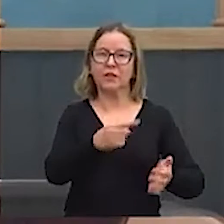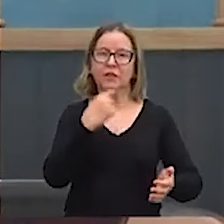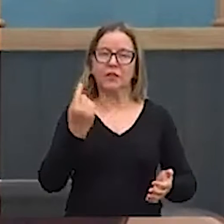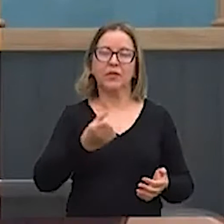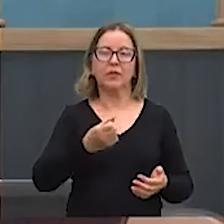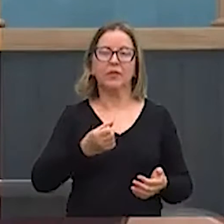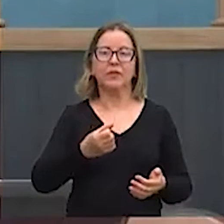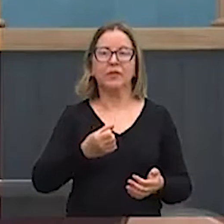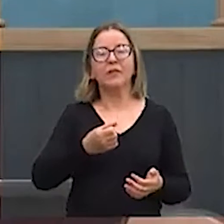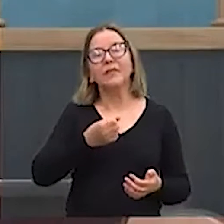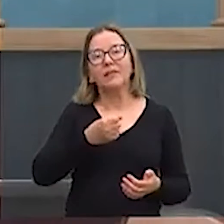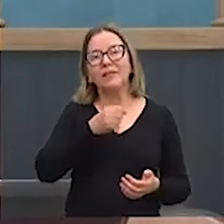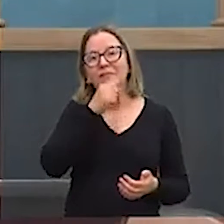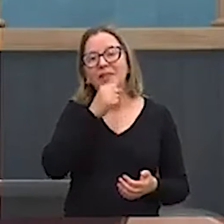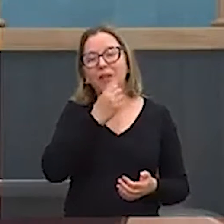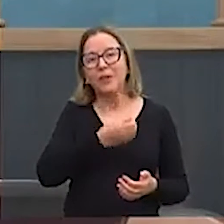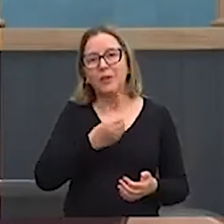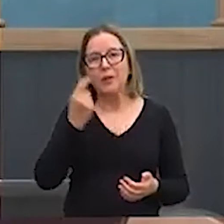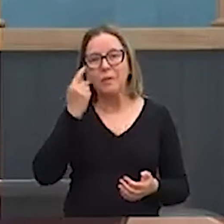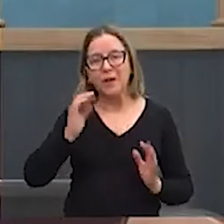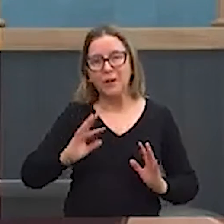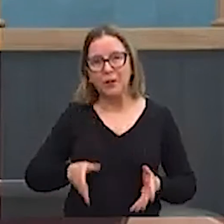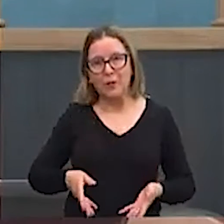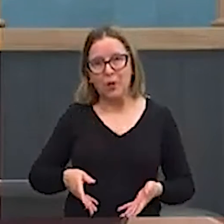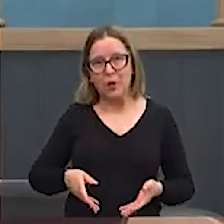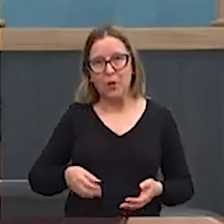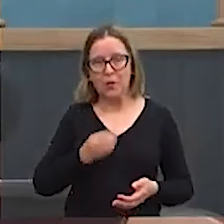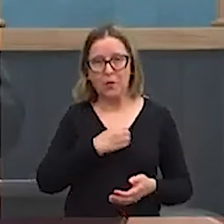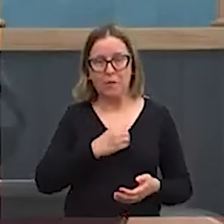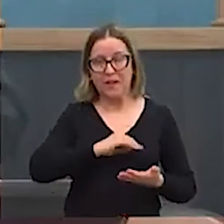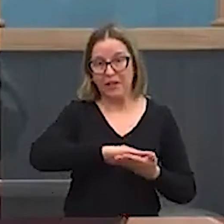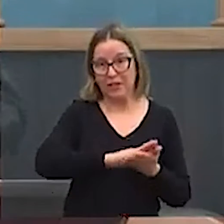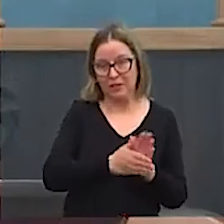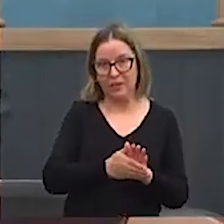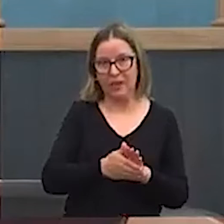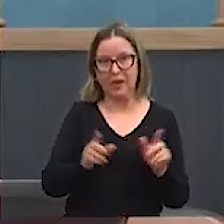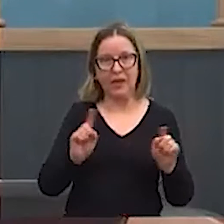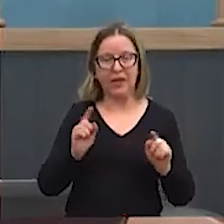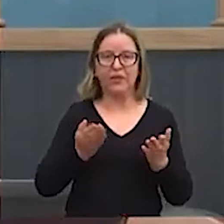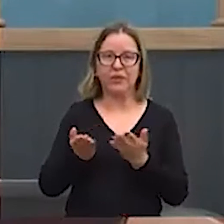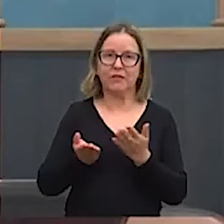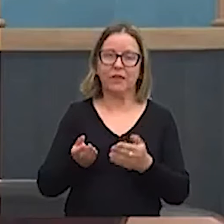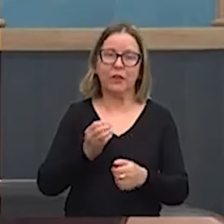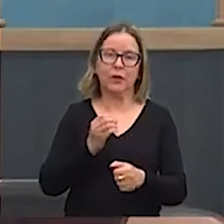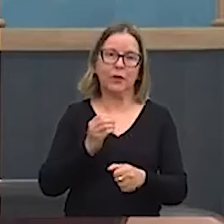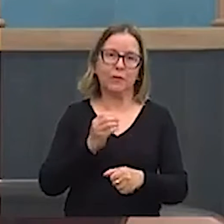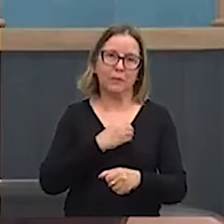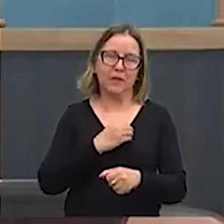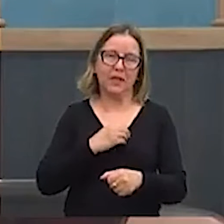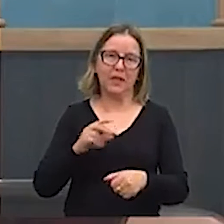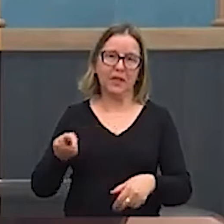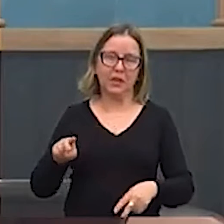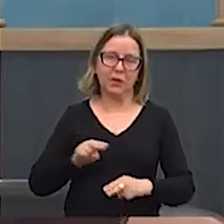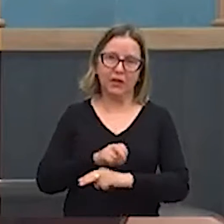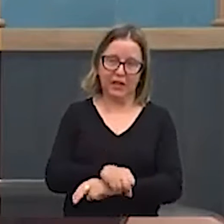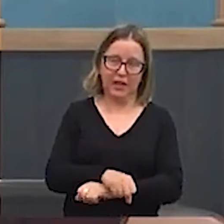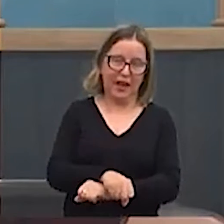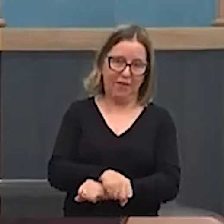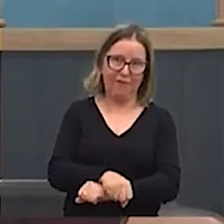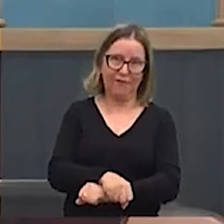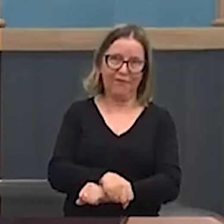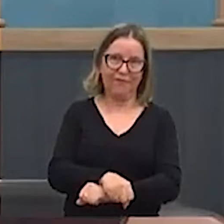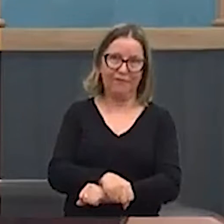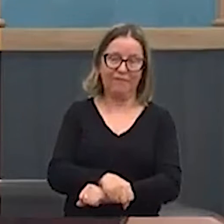velho homem, para que o corpo do pecado seja destruído, desfeito, e não sirvamos o pecado como escravo, porquanto